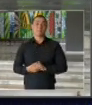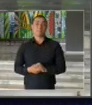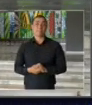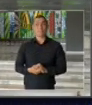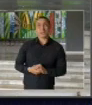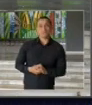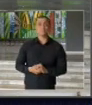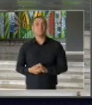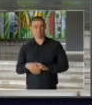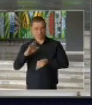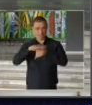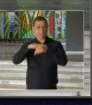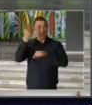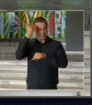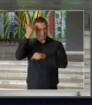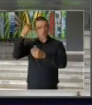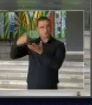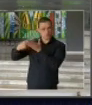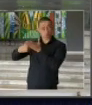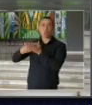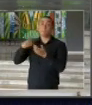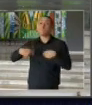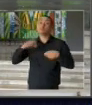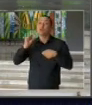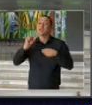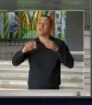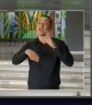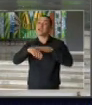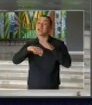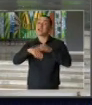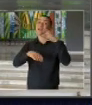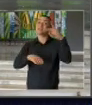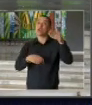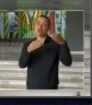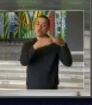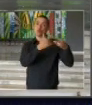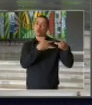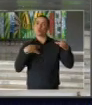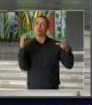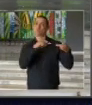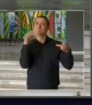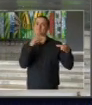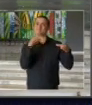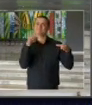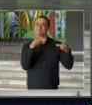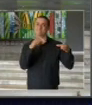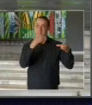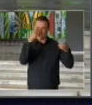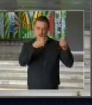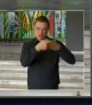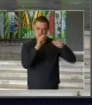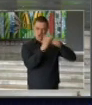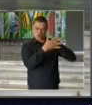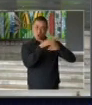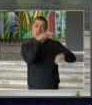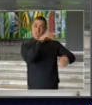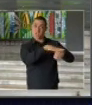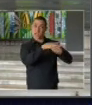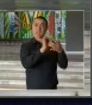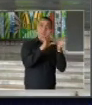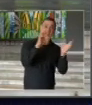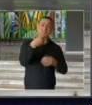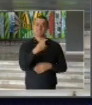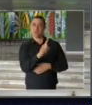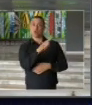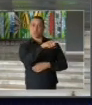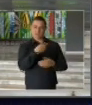pro Morales. Vitória e Vitori, tá lá no sítio, coisa linda, hein, meu? Nelson Furquim tá com a gente, obrigado,